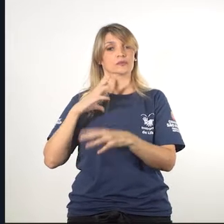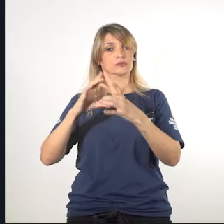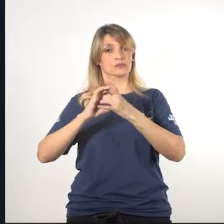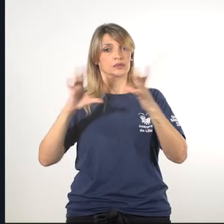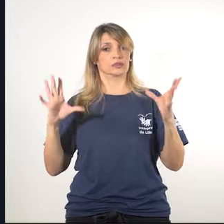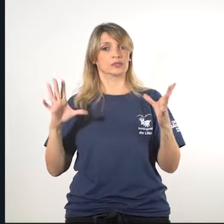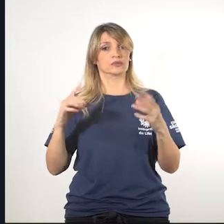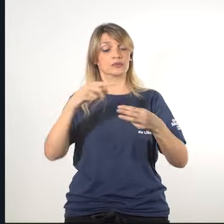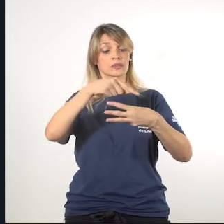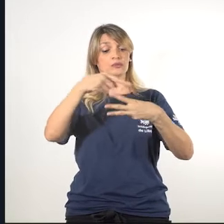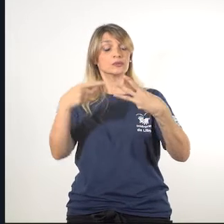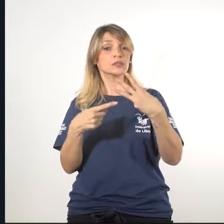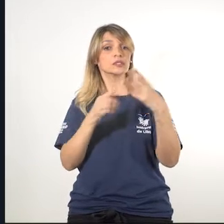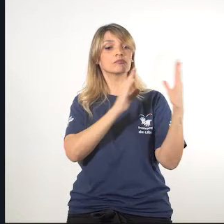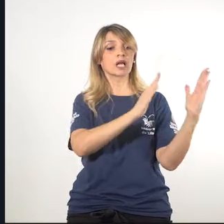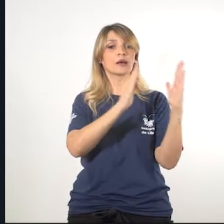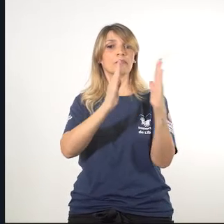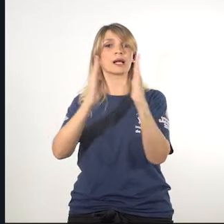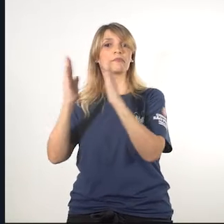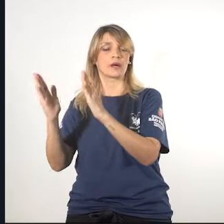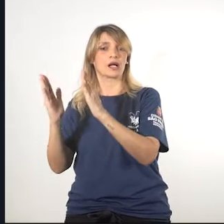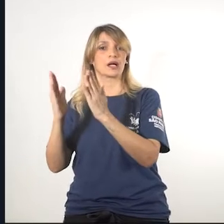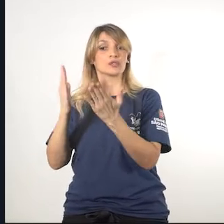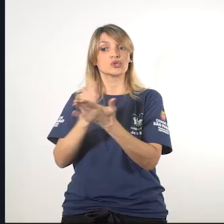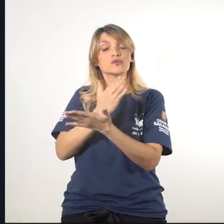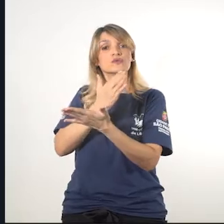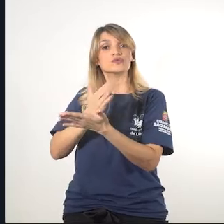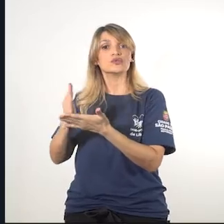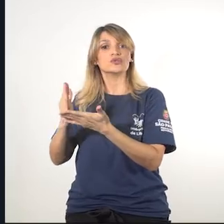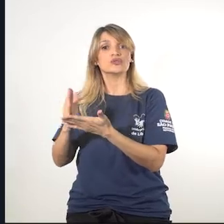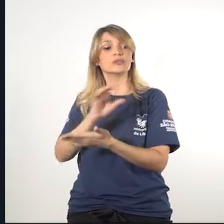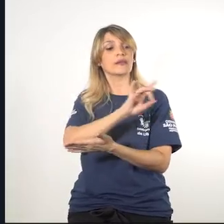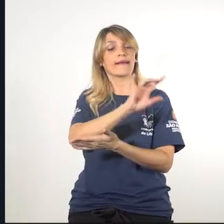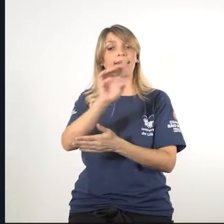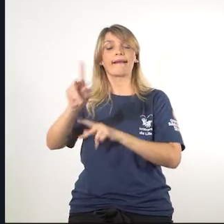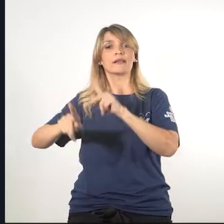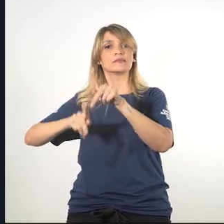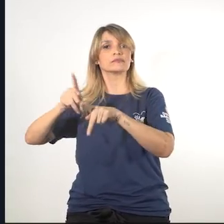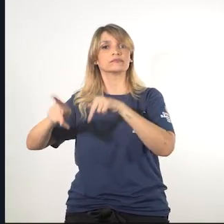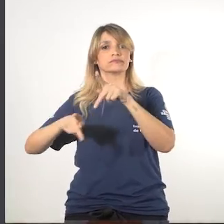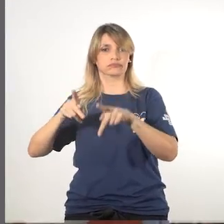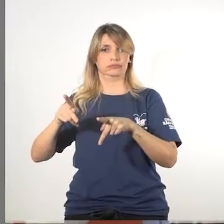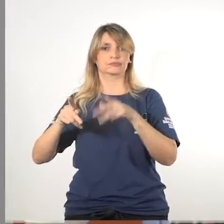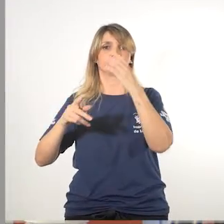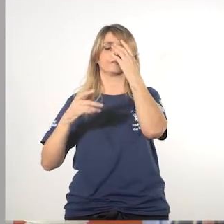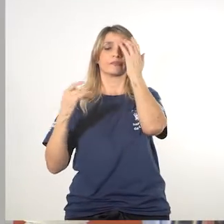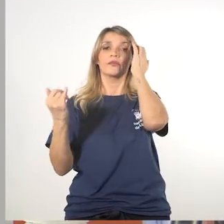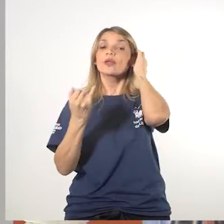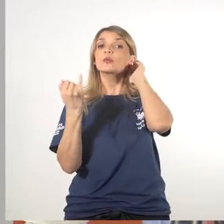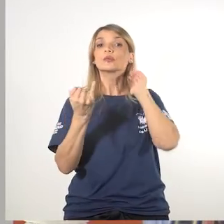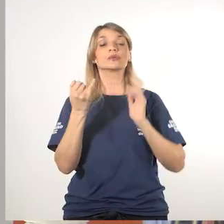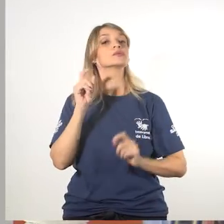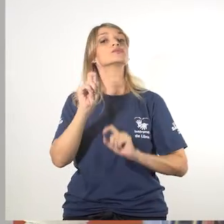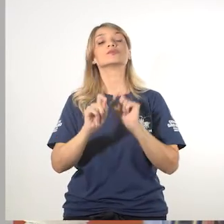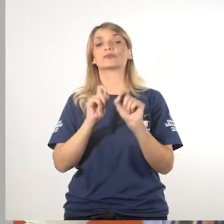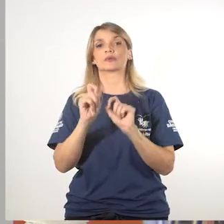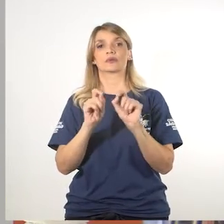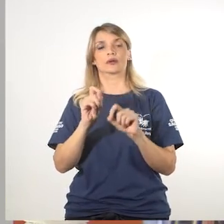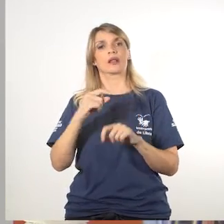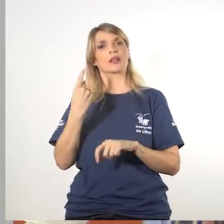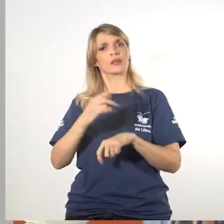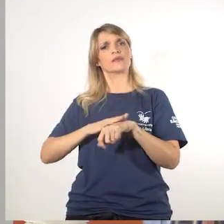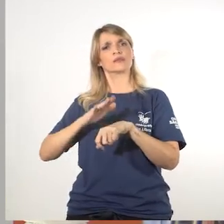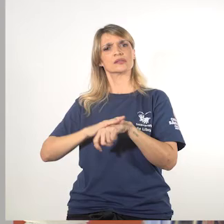são as 3 fases, divididas em cada um dos contingentes da população. É importante também, prefeito, nós vamos fazer